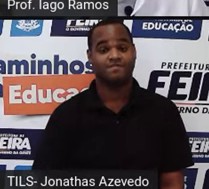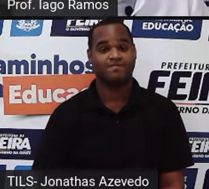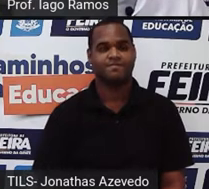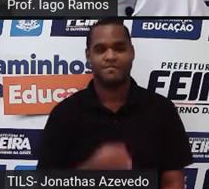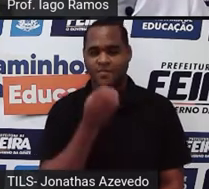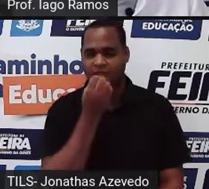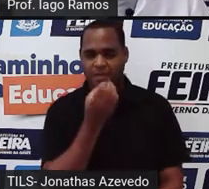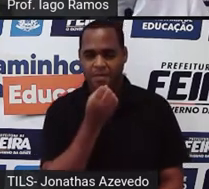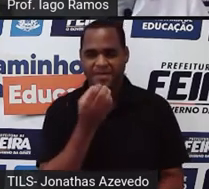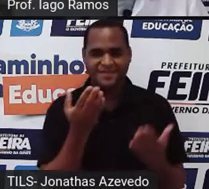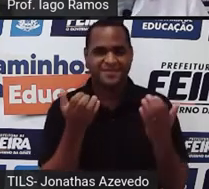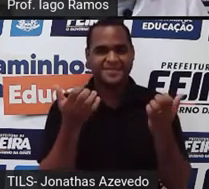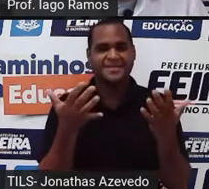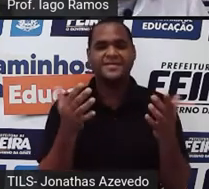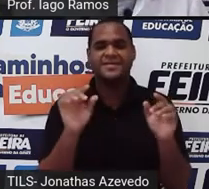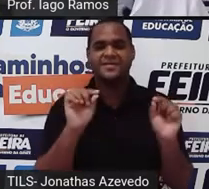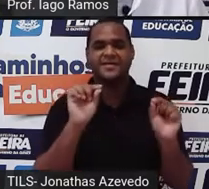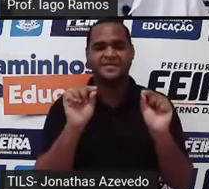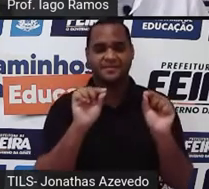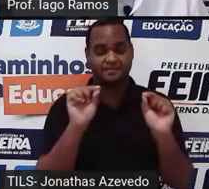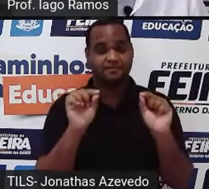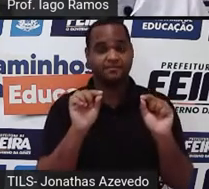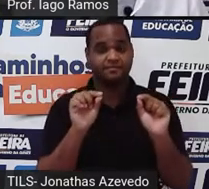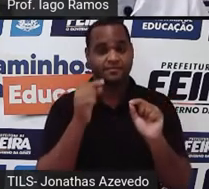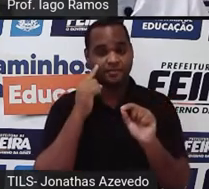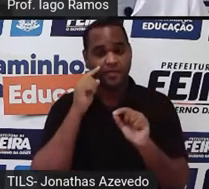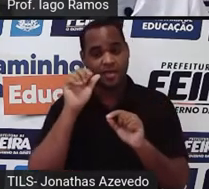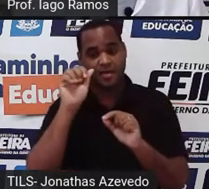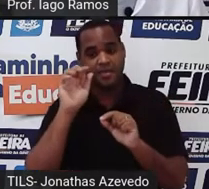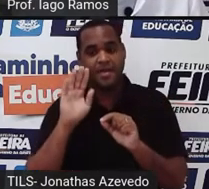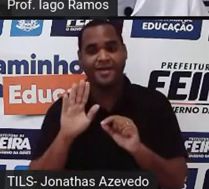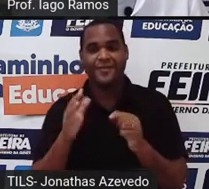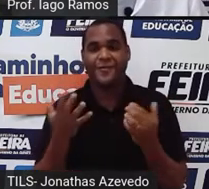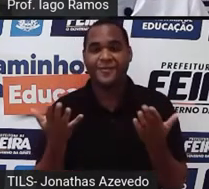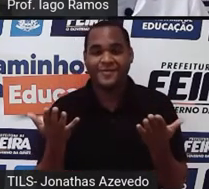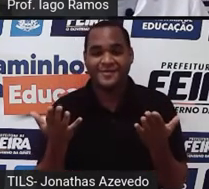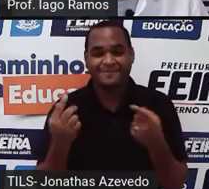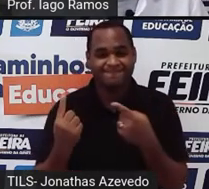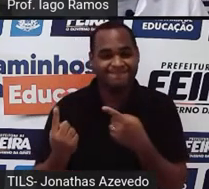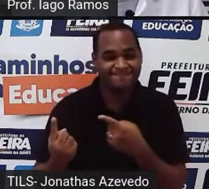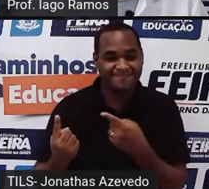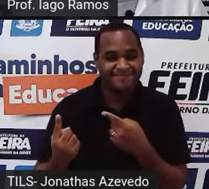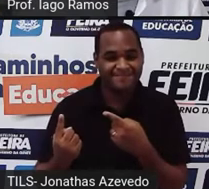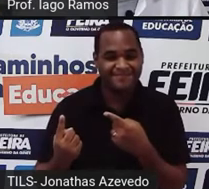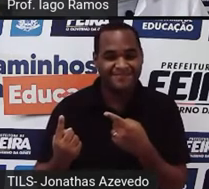Bom, vamos lá. E aí? Letra A ou letra B?